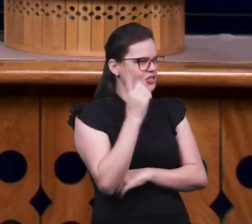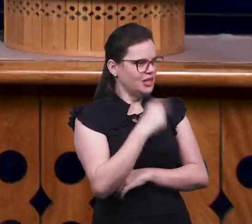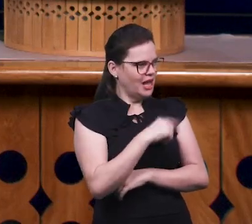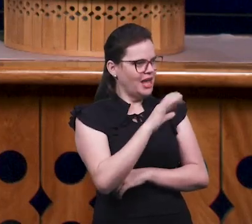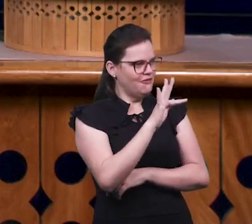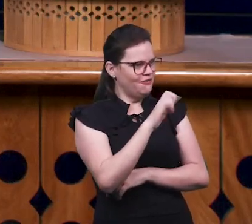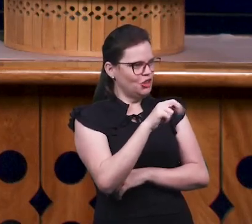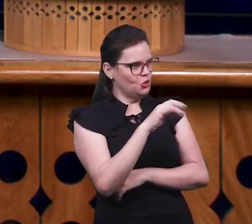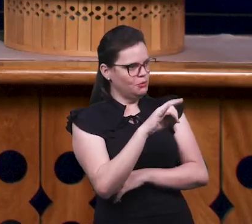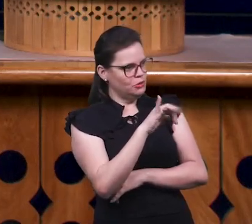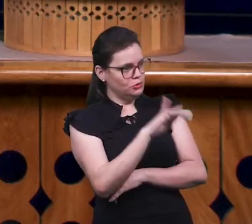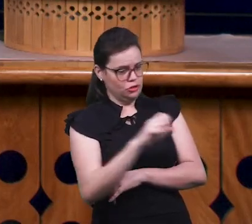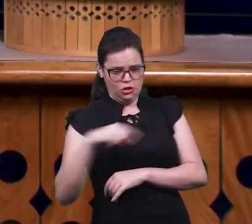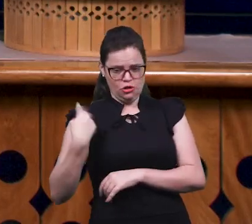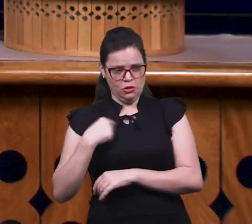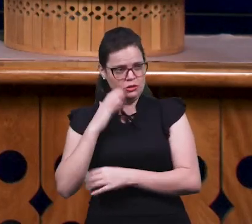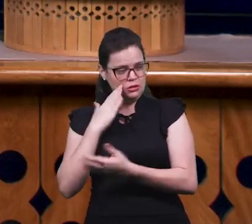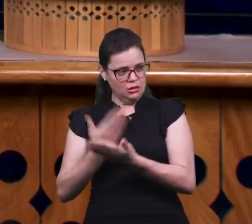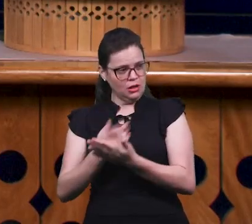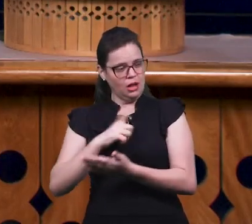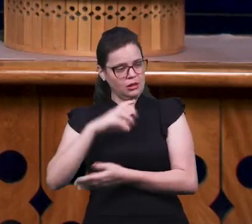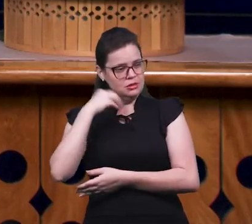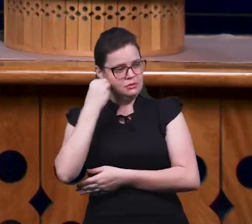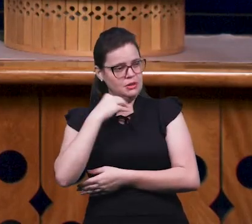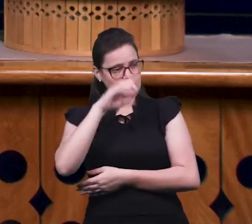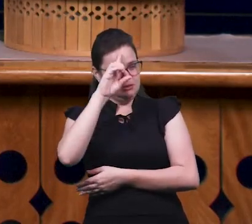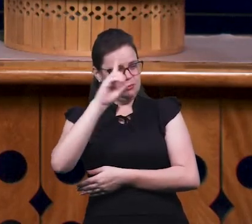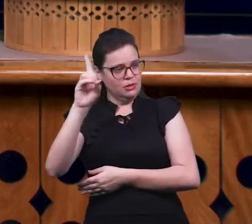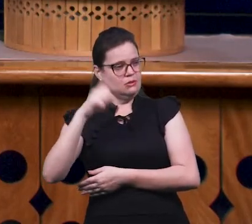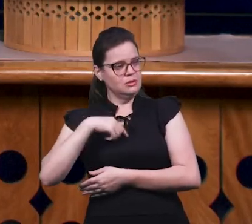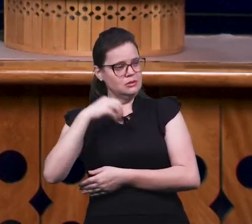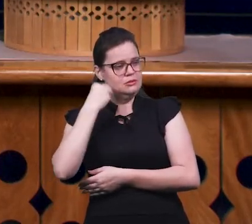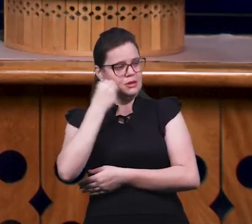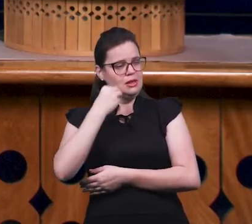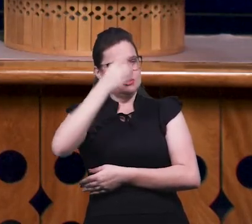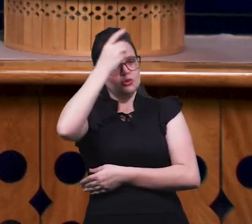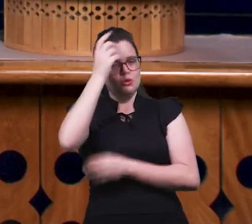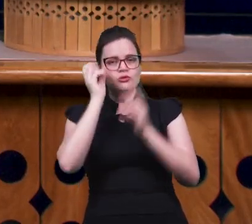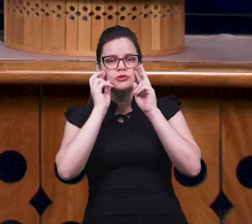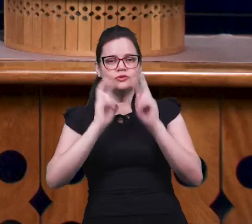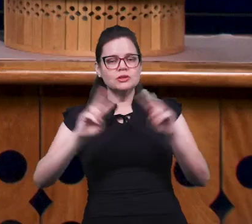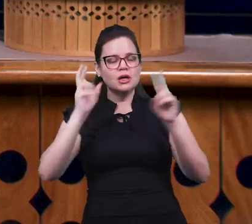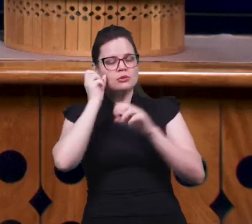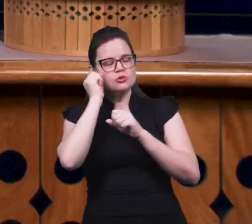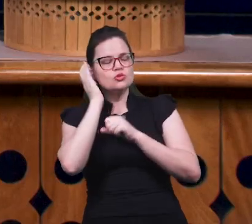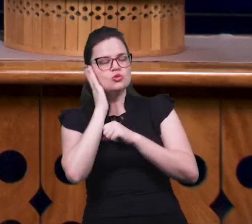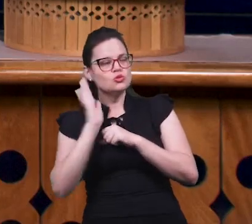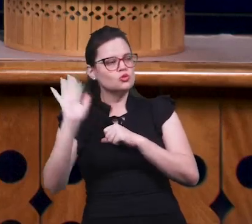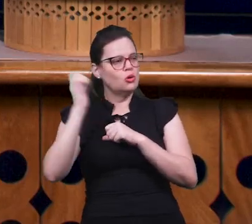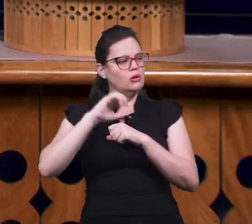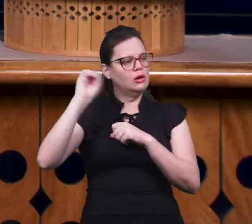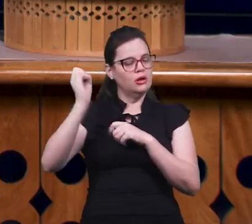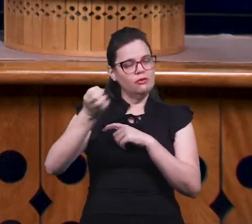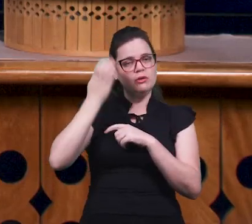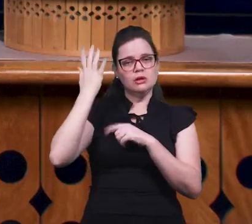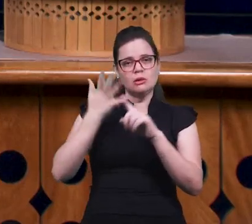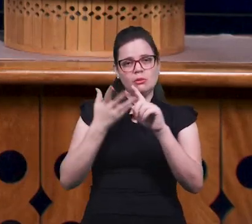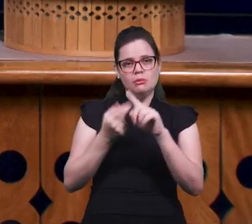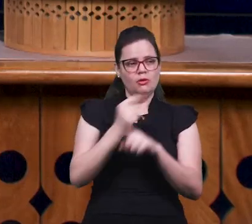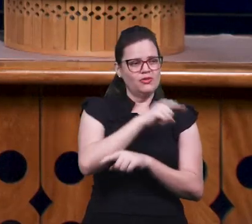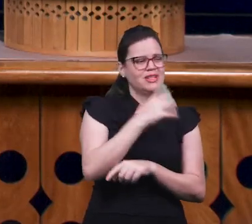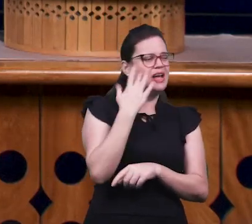experiência com o Senhor. Você ter visões, revelações, o Senhor falar em sonhos, tudo isso, né? Então, a filosofia, ela